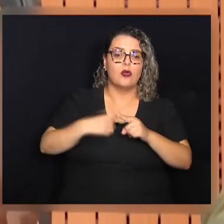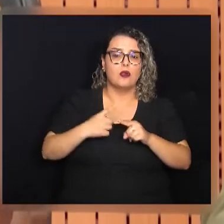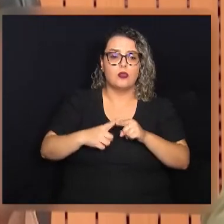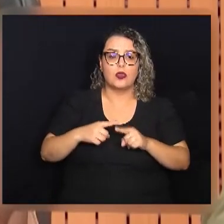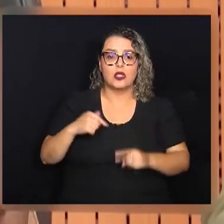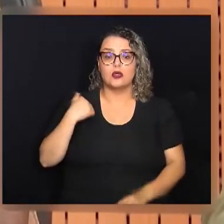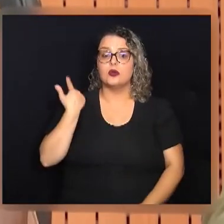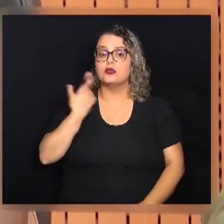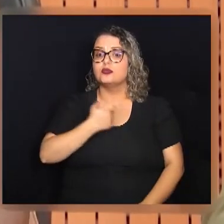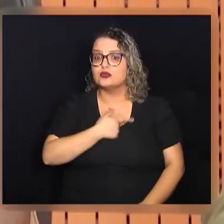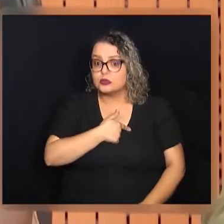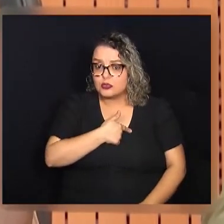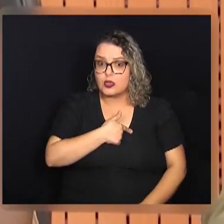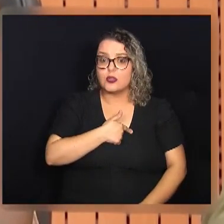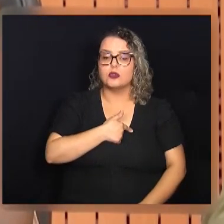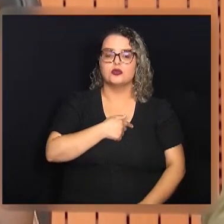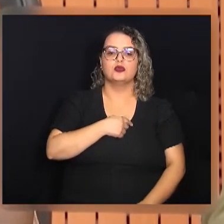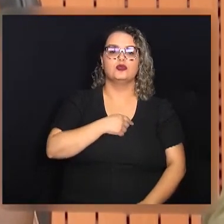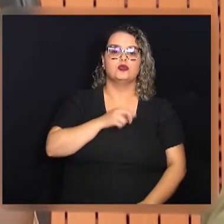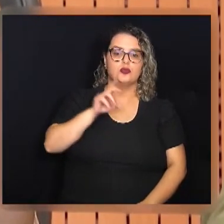nosso causa problema?